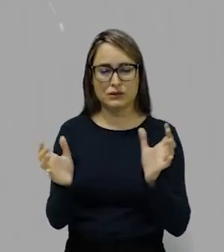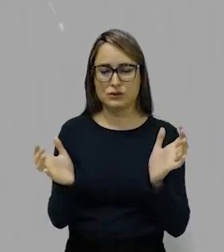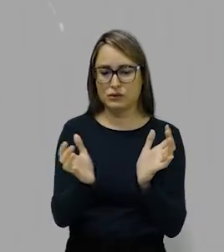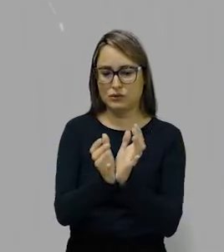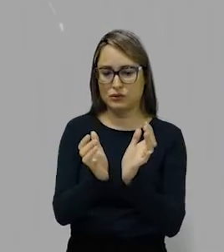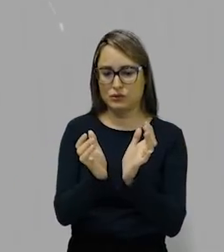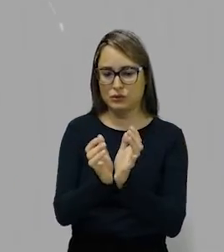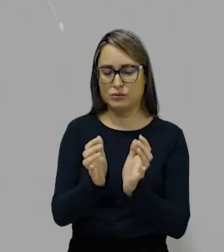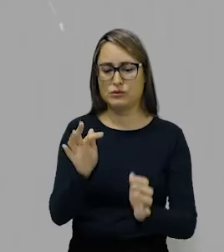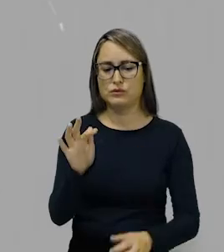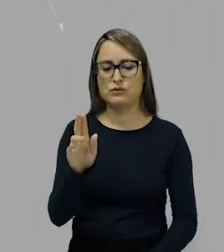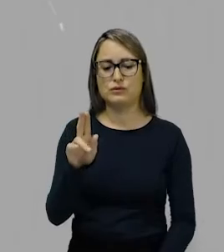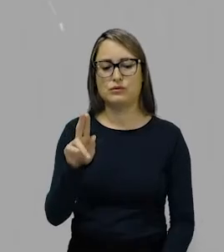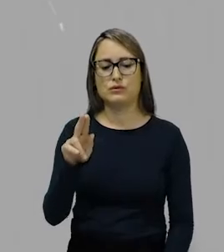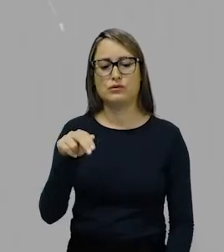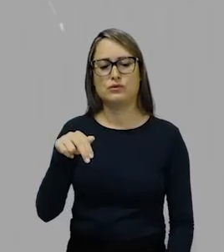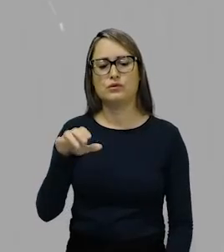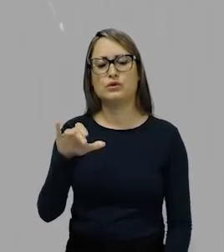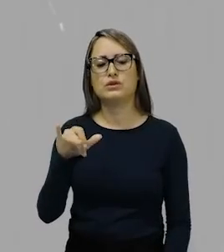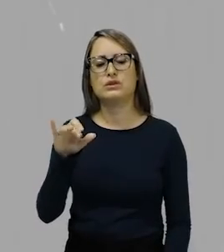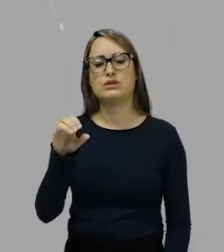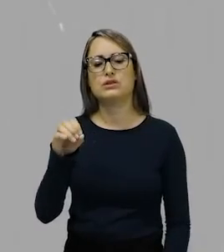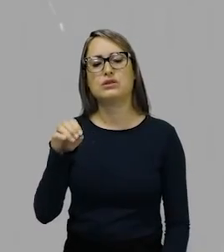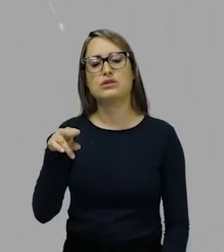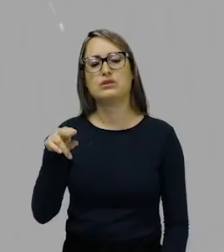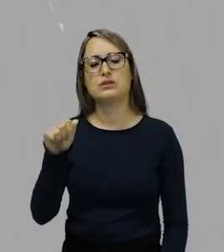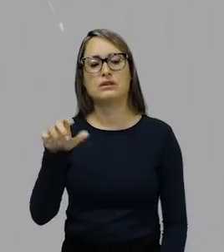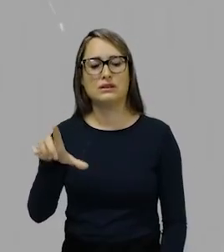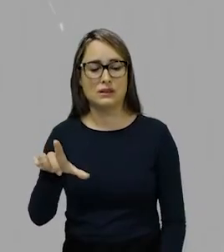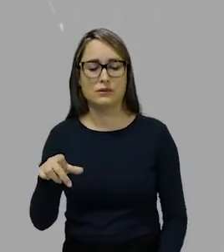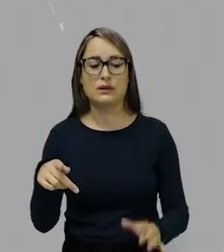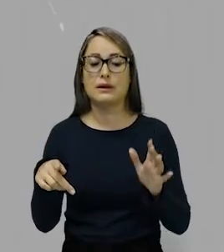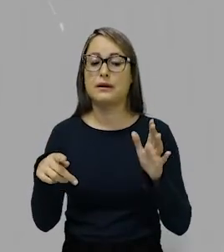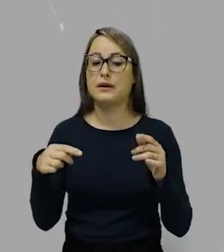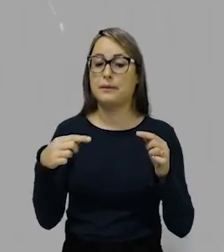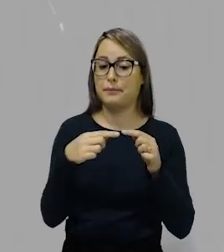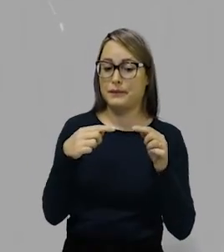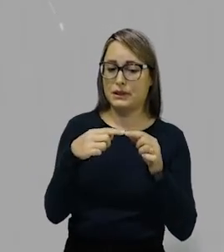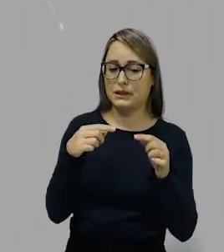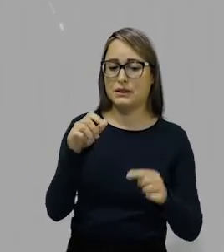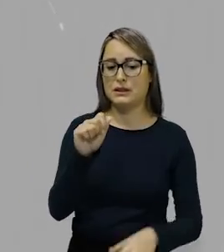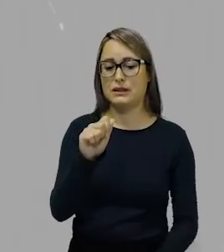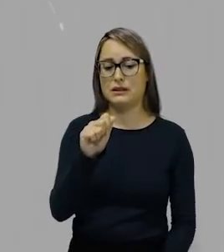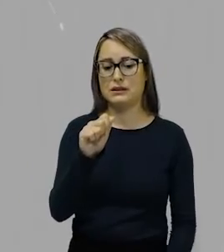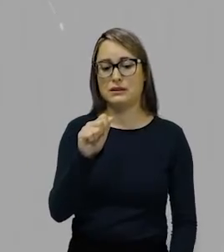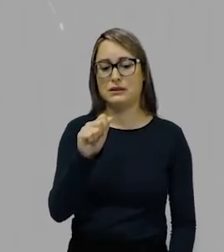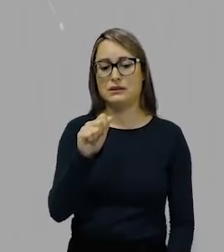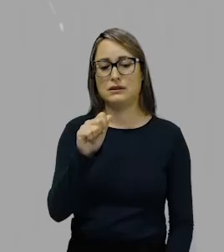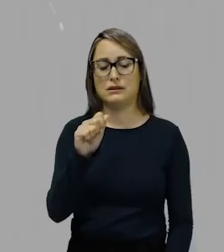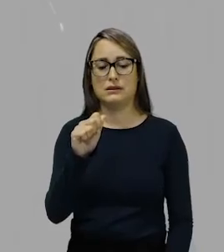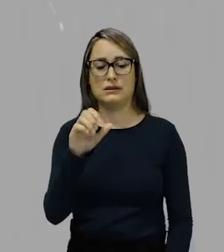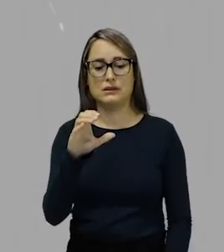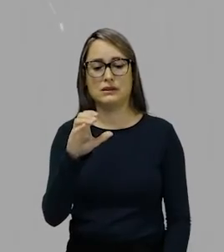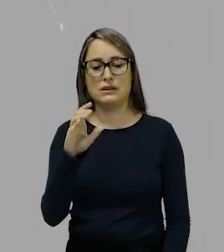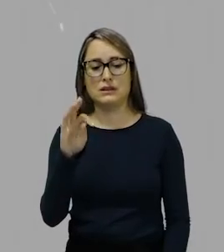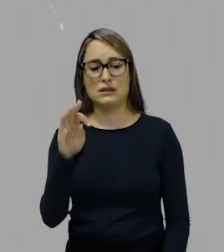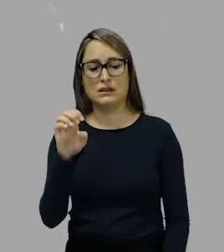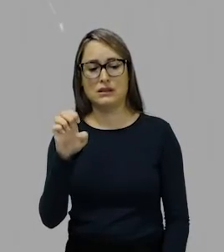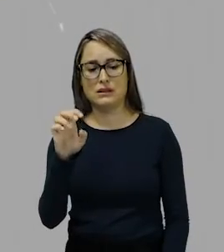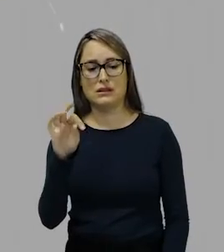Isômero plano de função. Estamos falando de uma cetona. Então, o isômero plano de função será